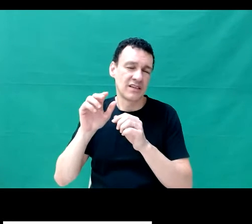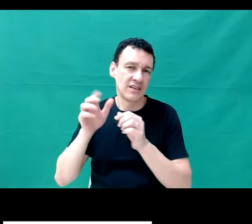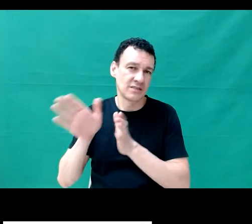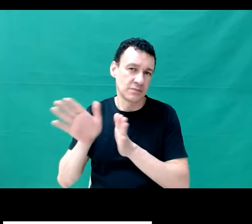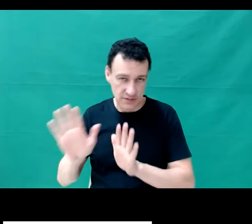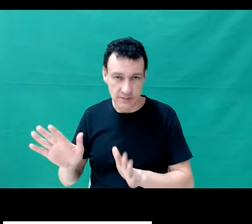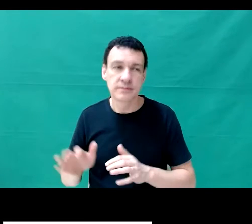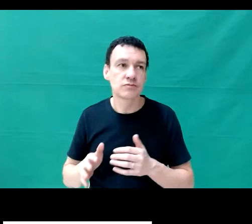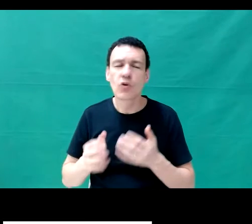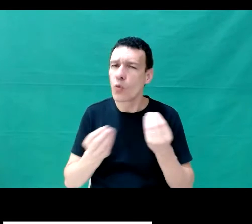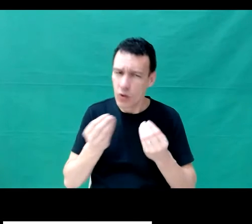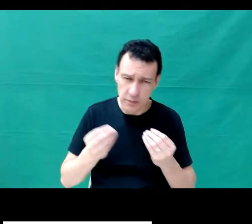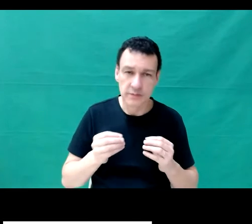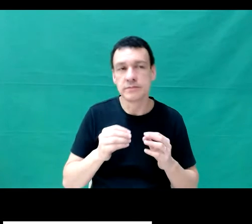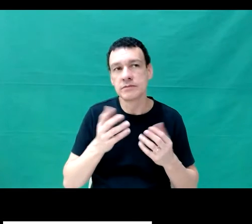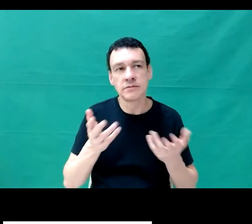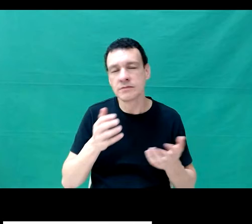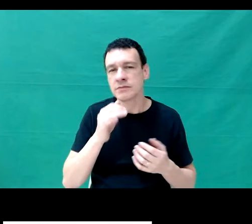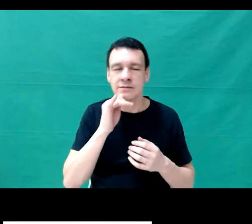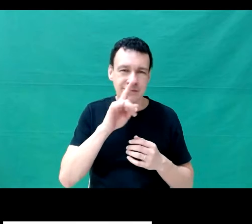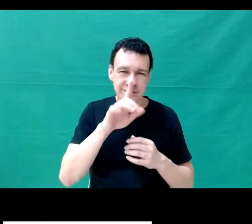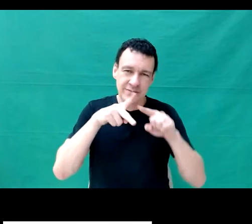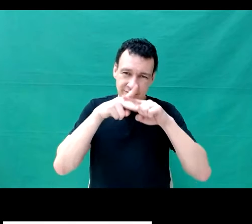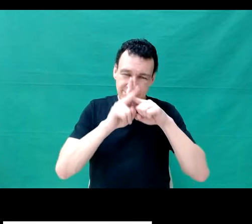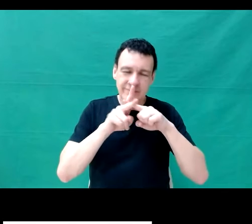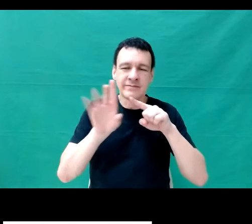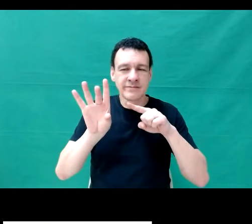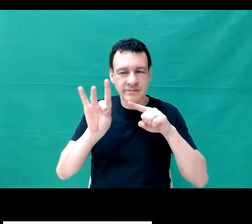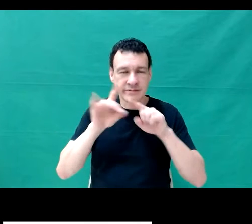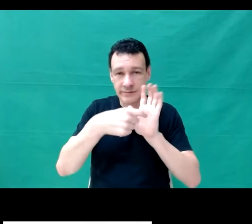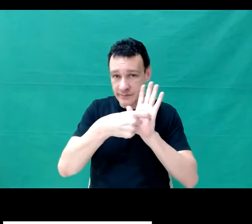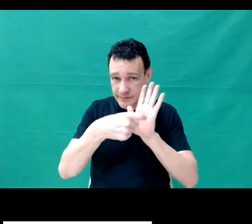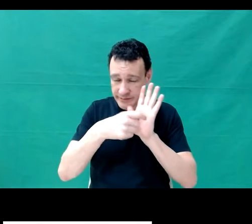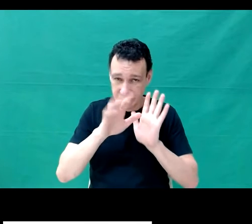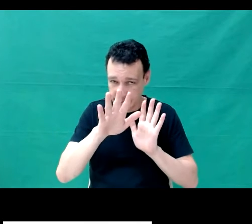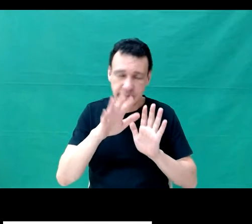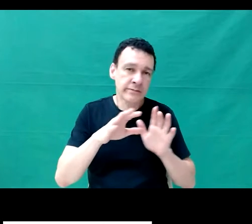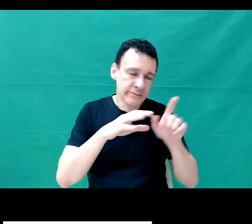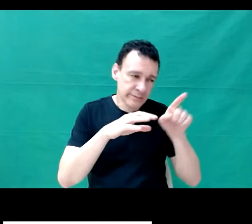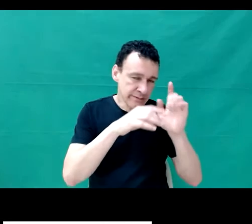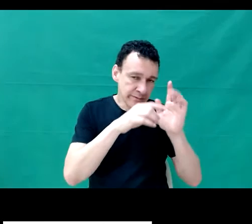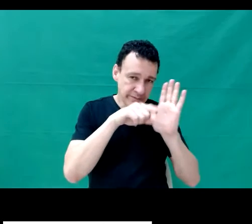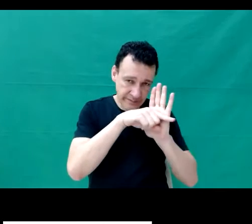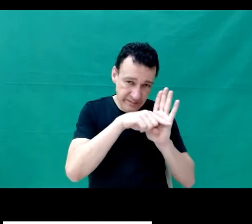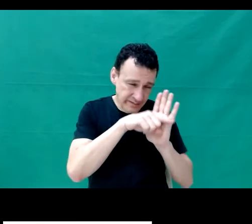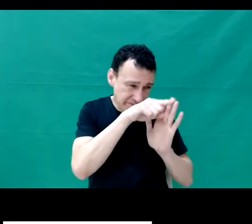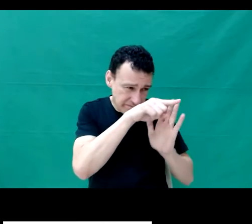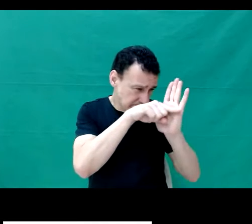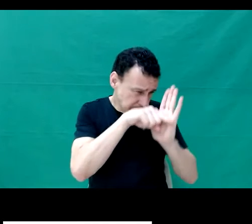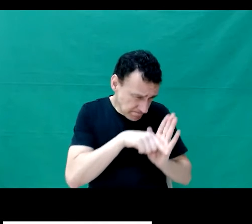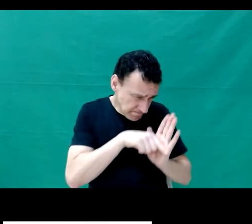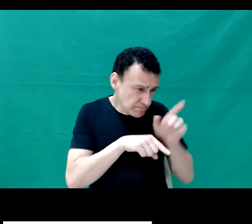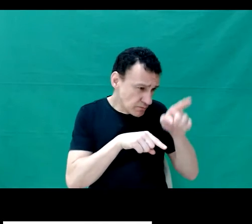de automação de software, ela vai validar alguns requisitos, né, mas ela não vai validar, por exemplo, se uma página